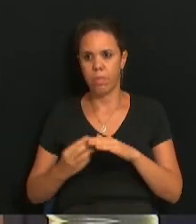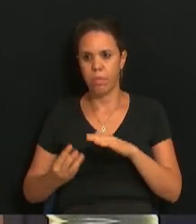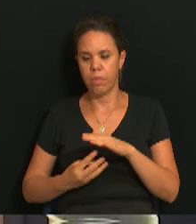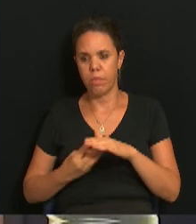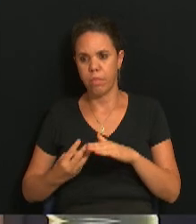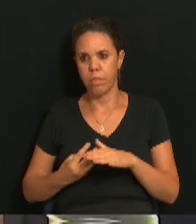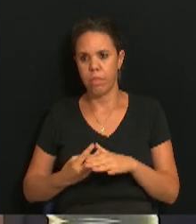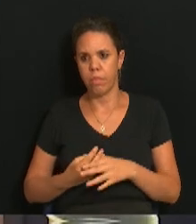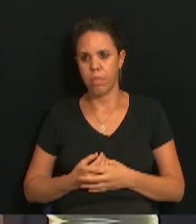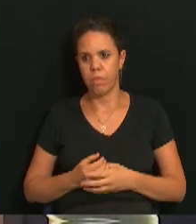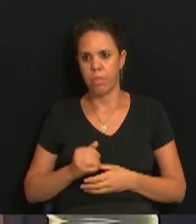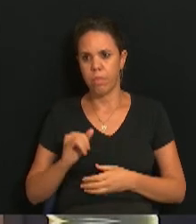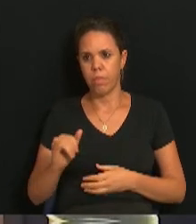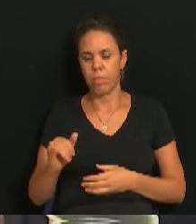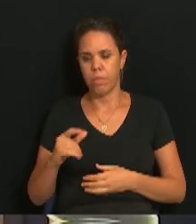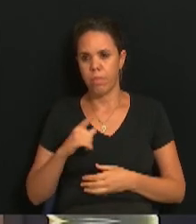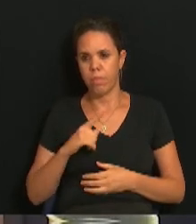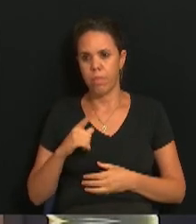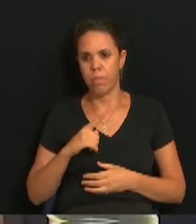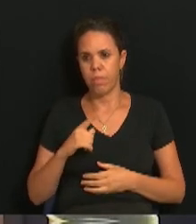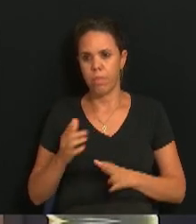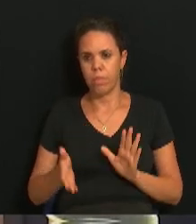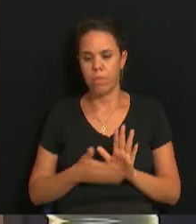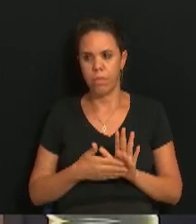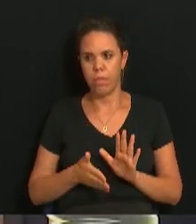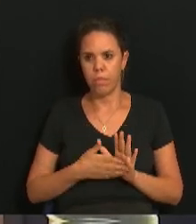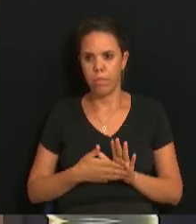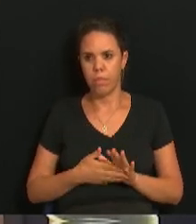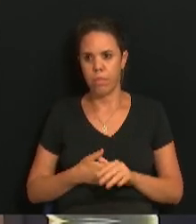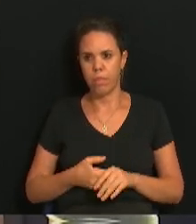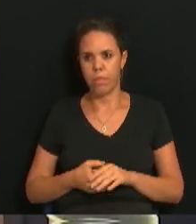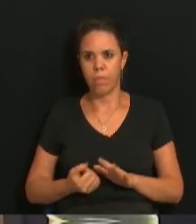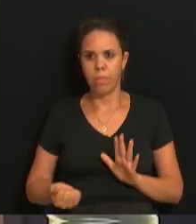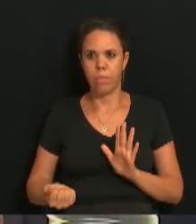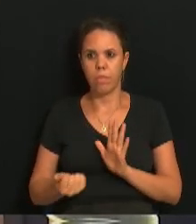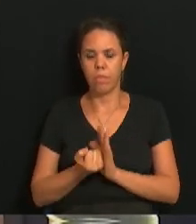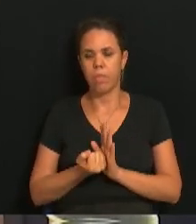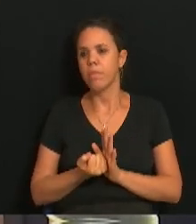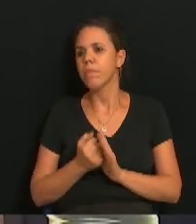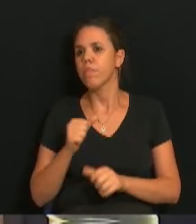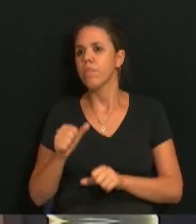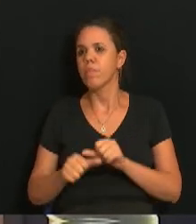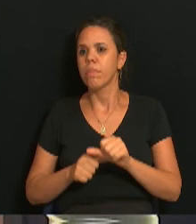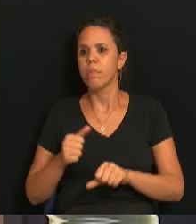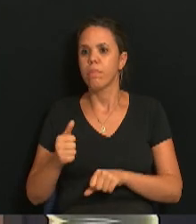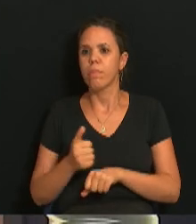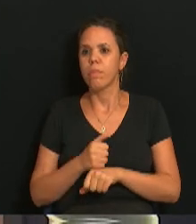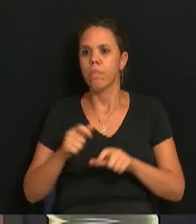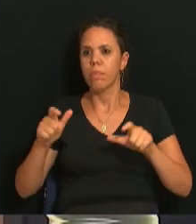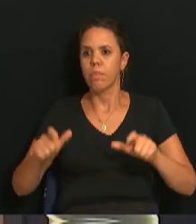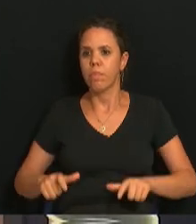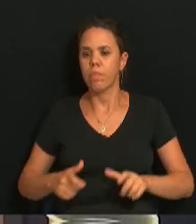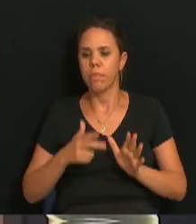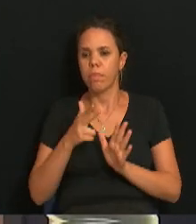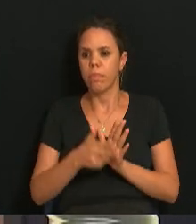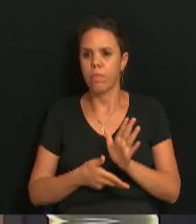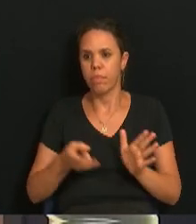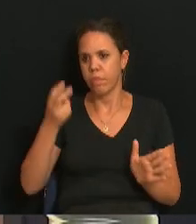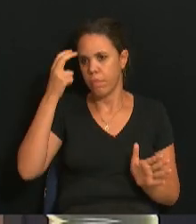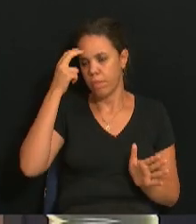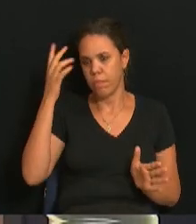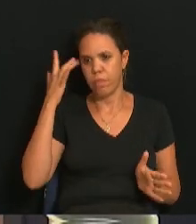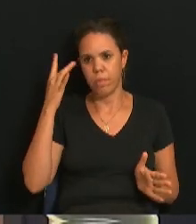de tudo, né? Então, tem uma proposta aí de destombamento de parte da área ali que fica a Estação Cultura, e eu acho